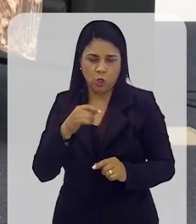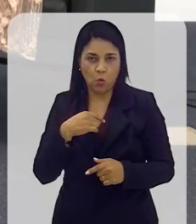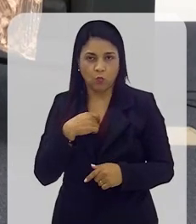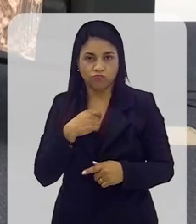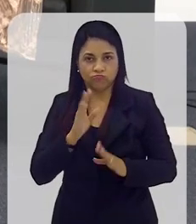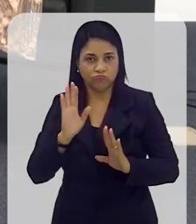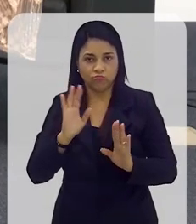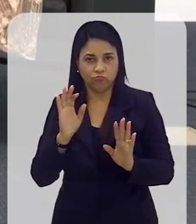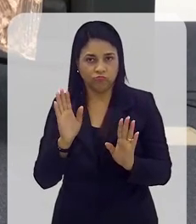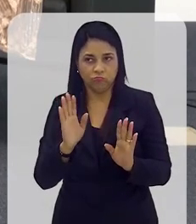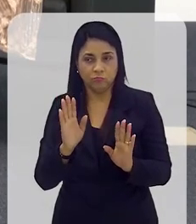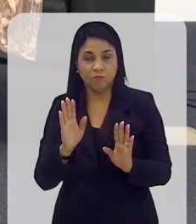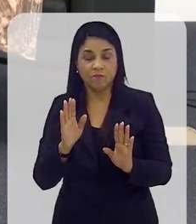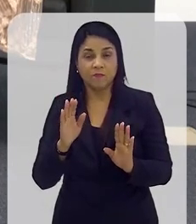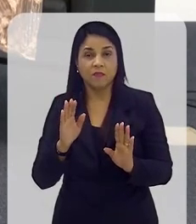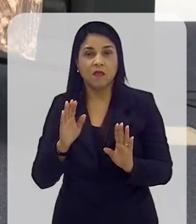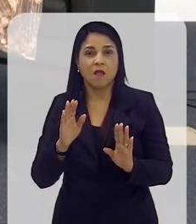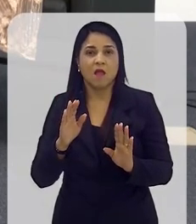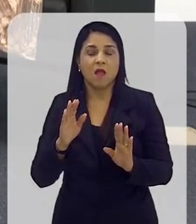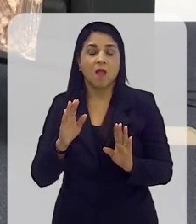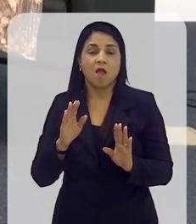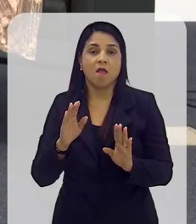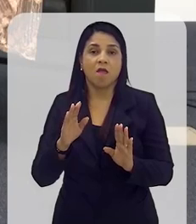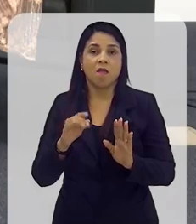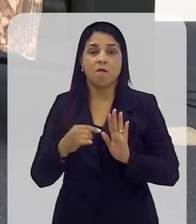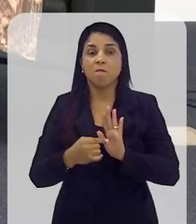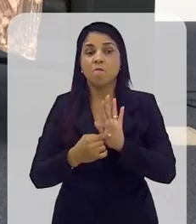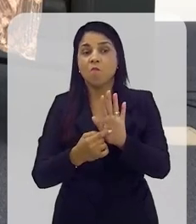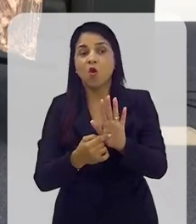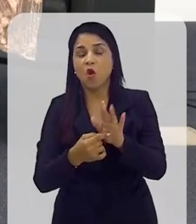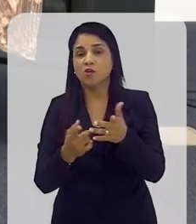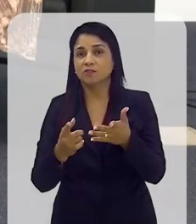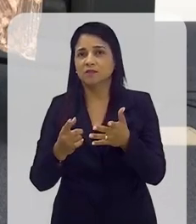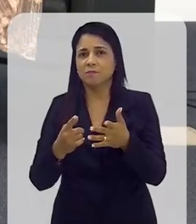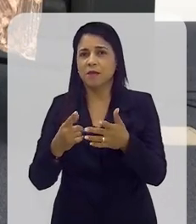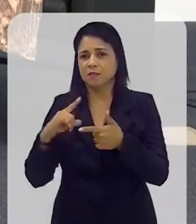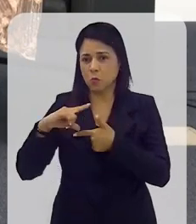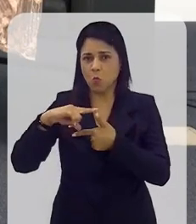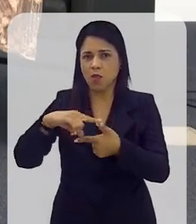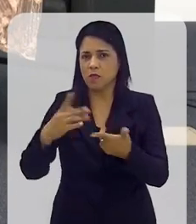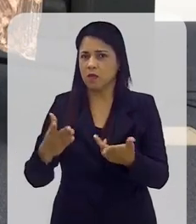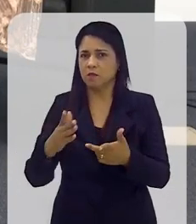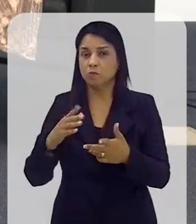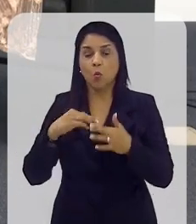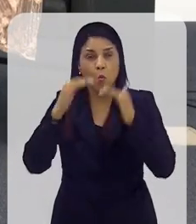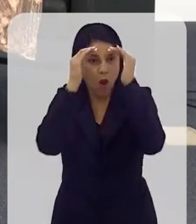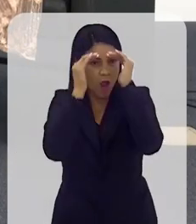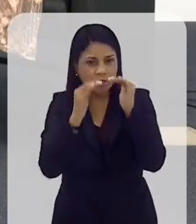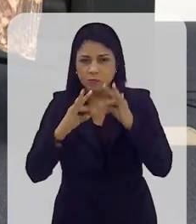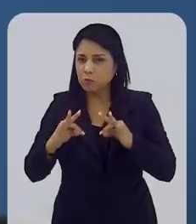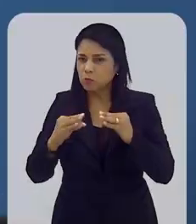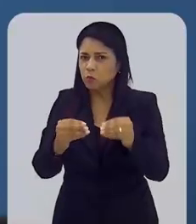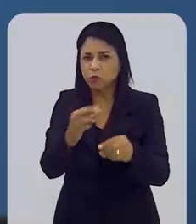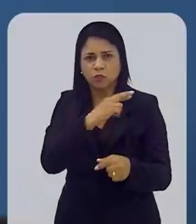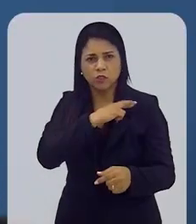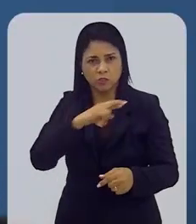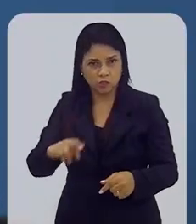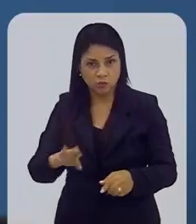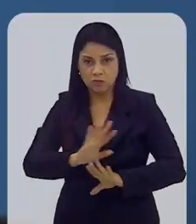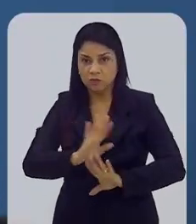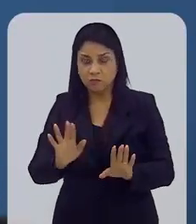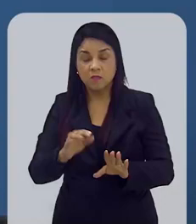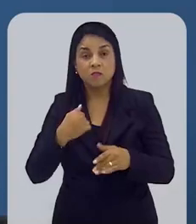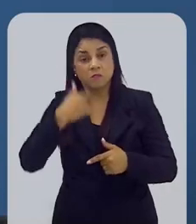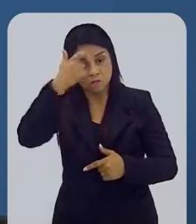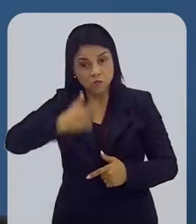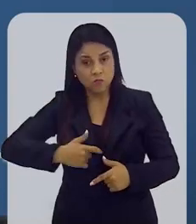bandeira religiosa, porque isso acaba colocando a gente em quadrados, para mim, super respeito todas.